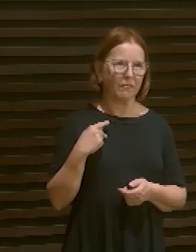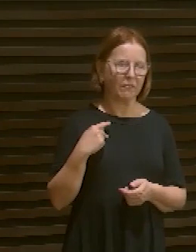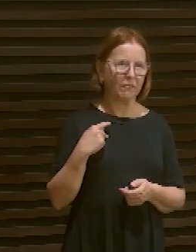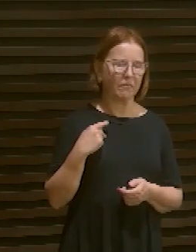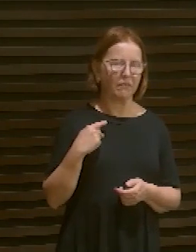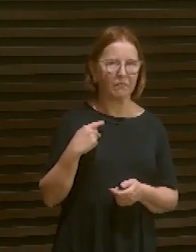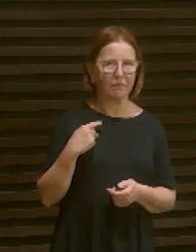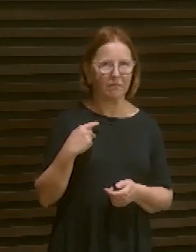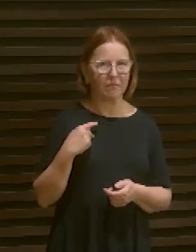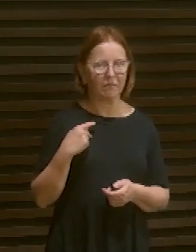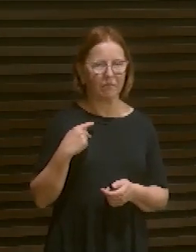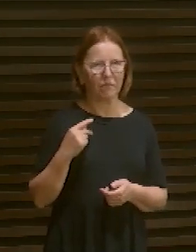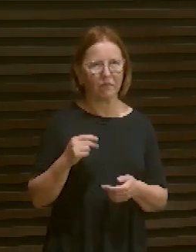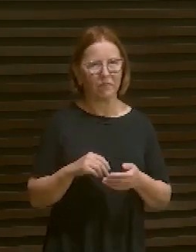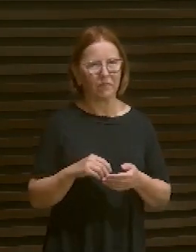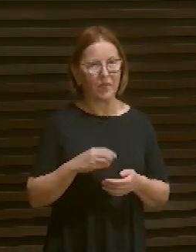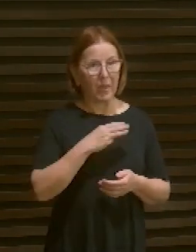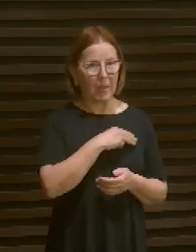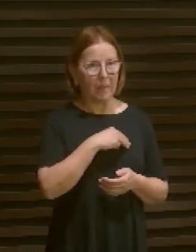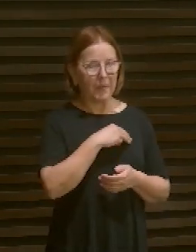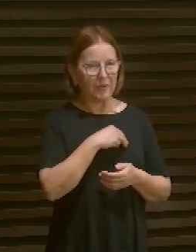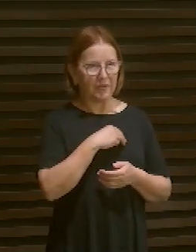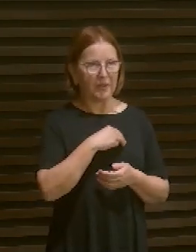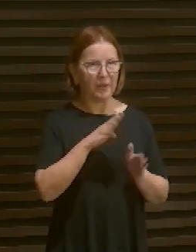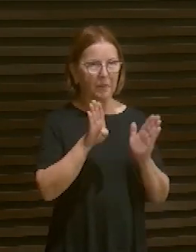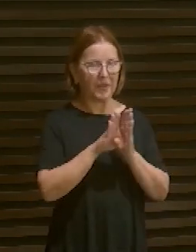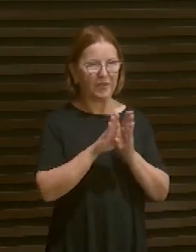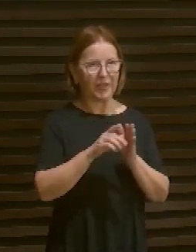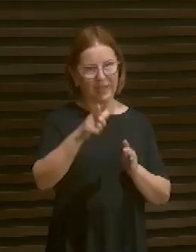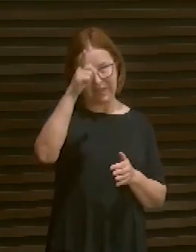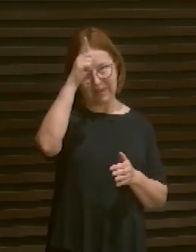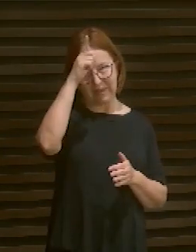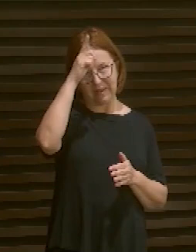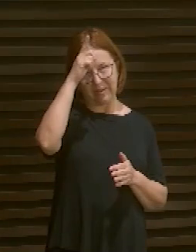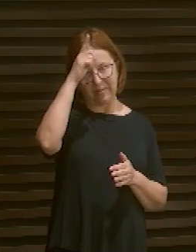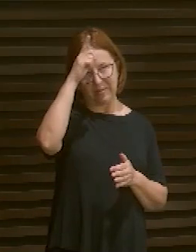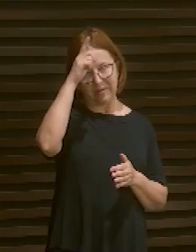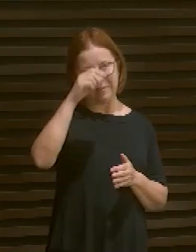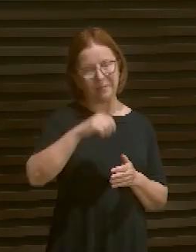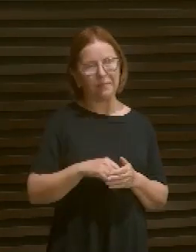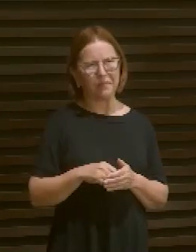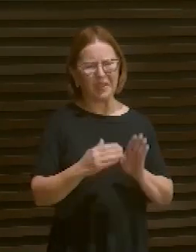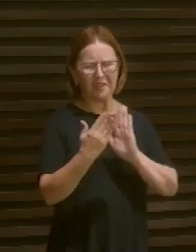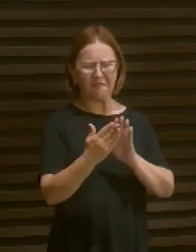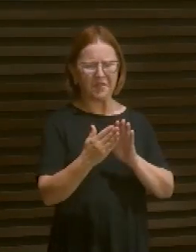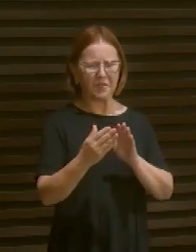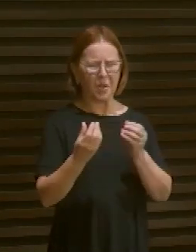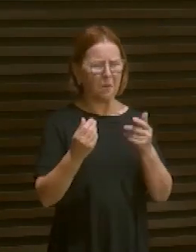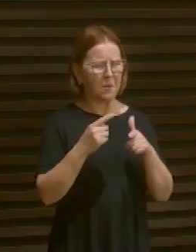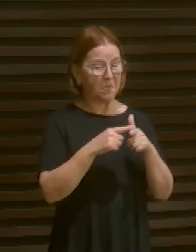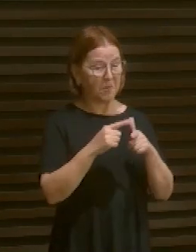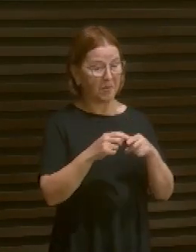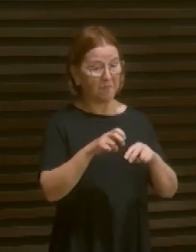Onken, notável missionário pioneiro batista na Alemanha, enfrentou inúmeras adversidades em nome da